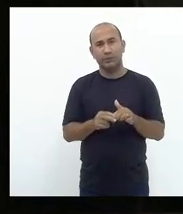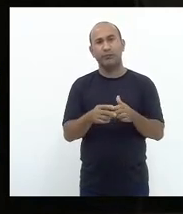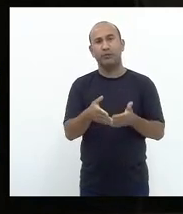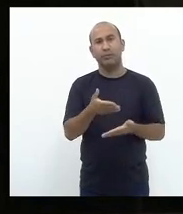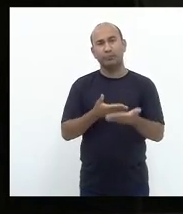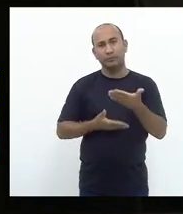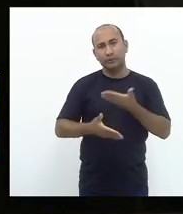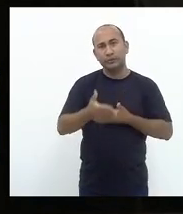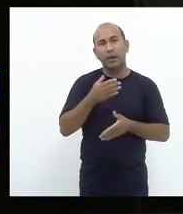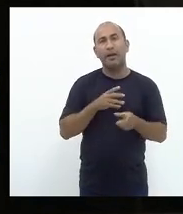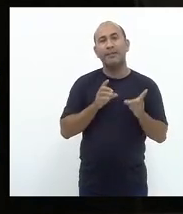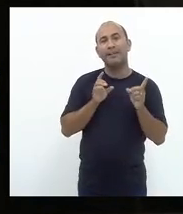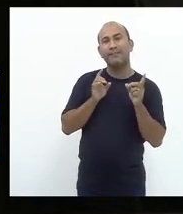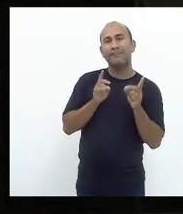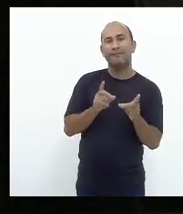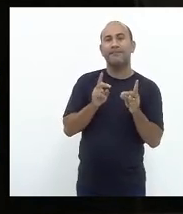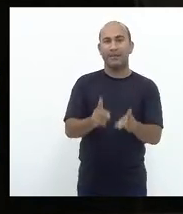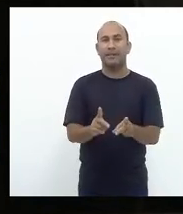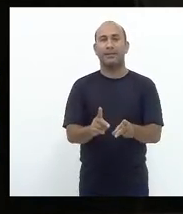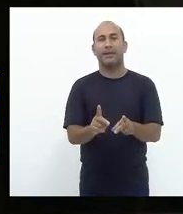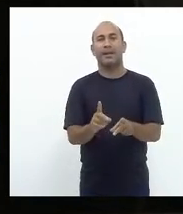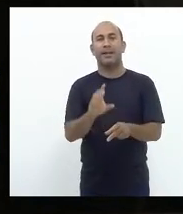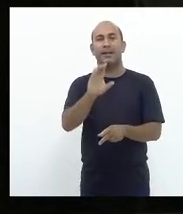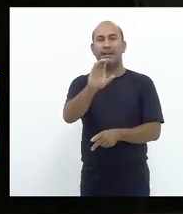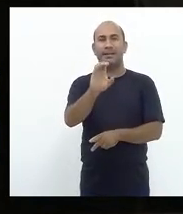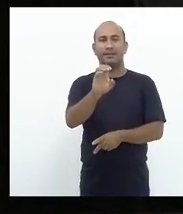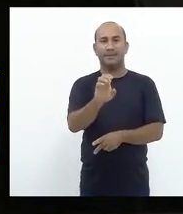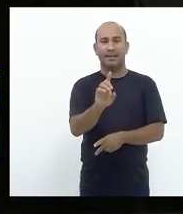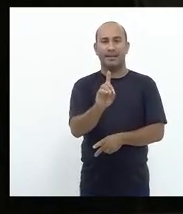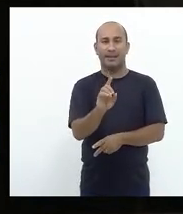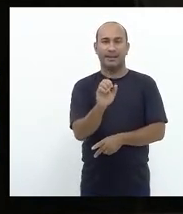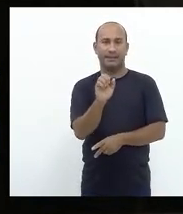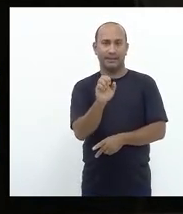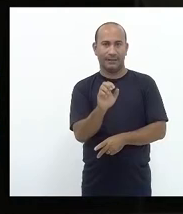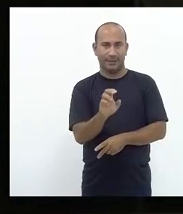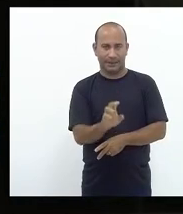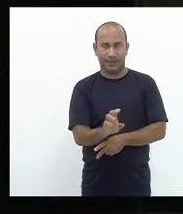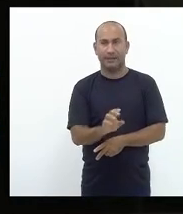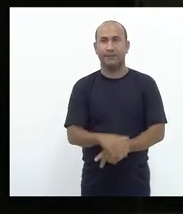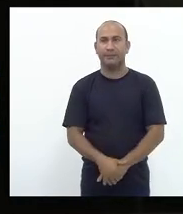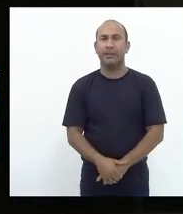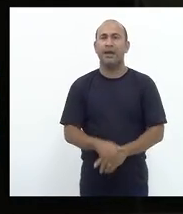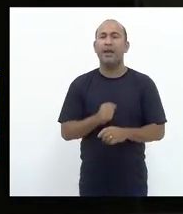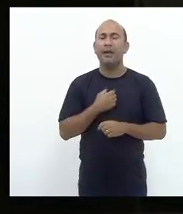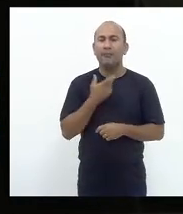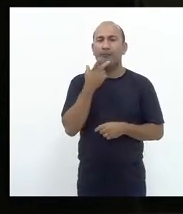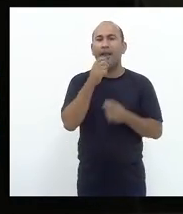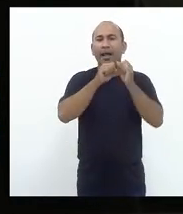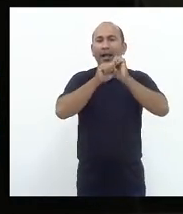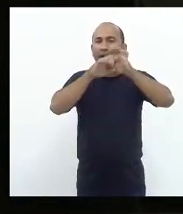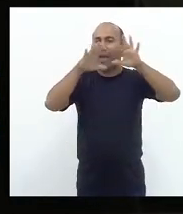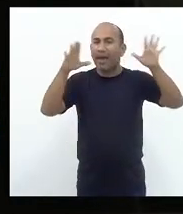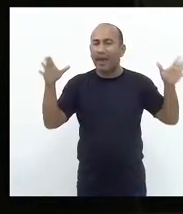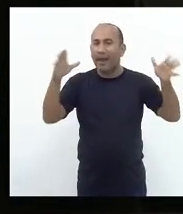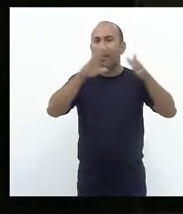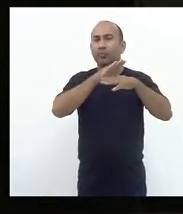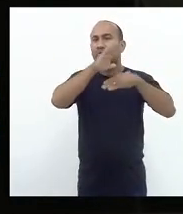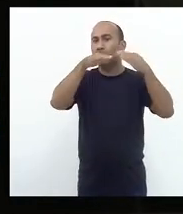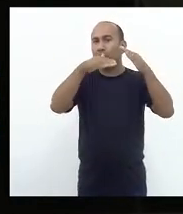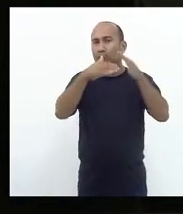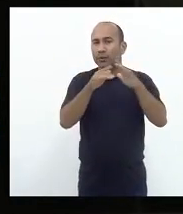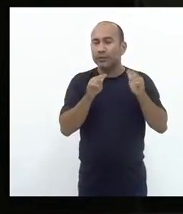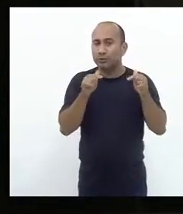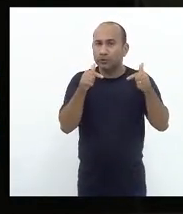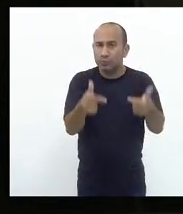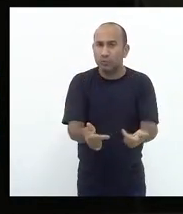da SEDAI. Mas eu queria deixar uma coisa aqui bem clara e esclarecida, que com todo o apoio do governo federal para